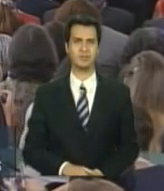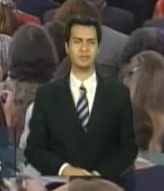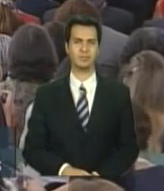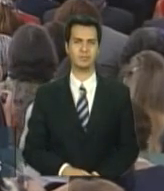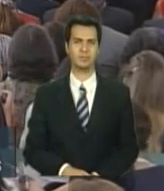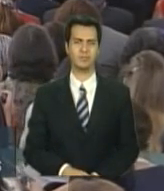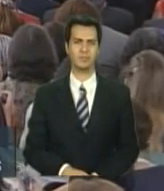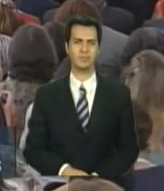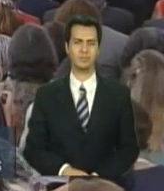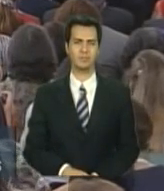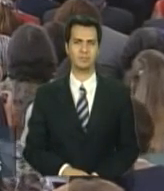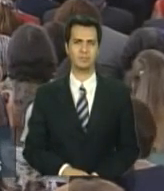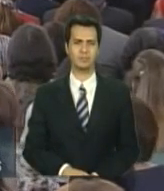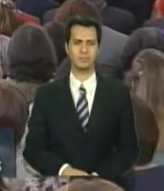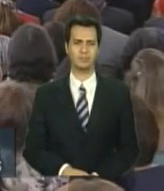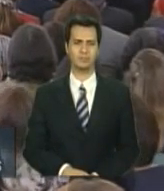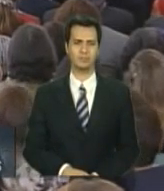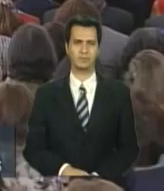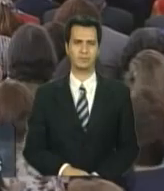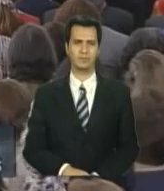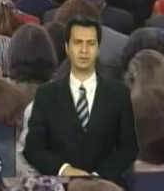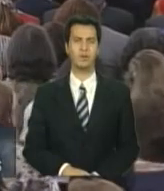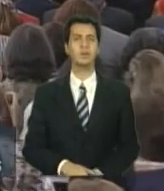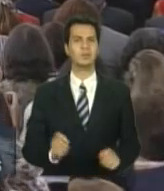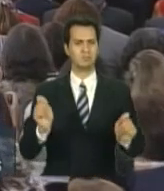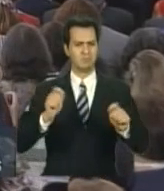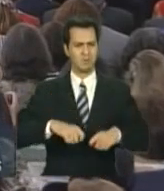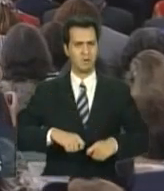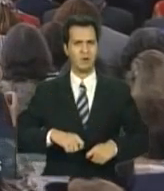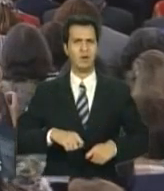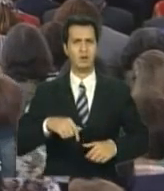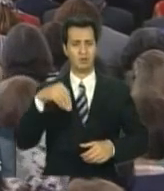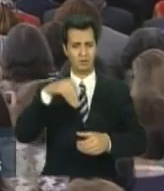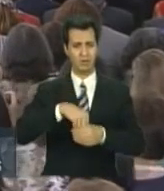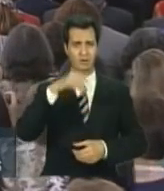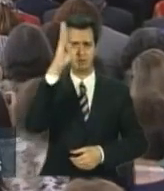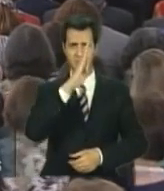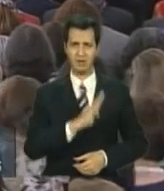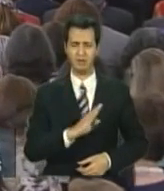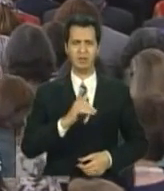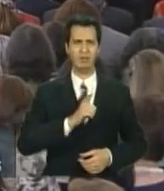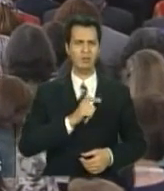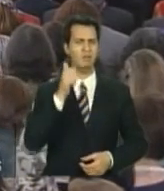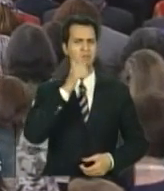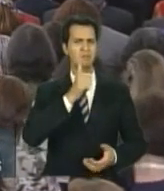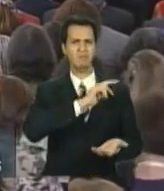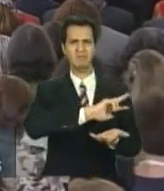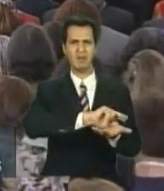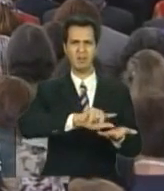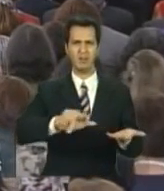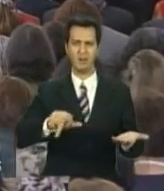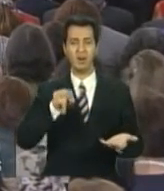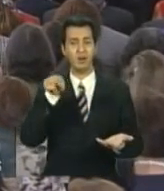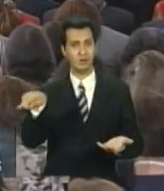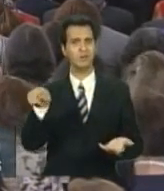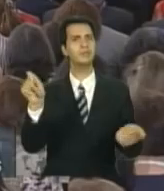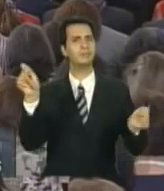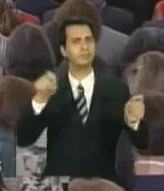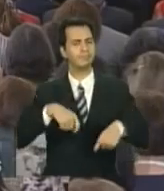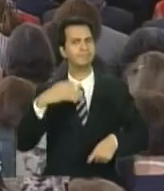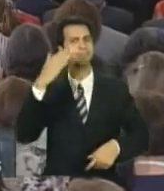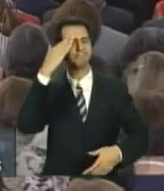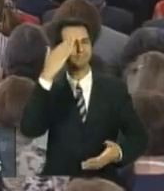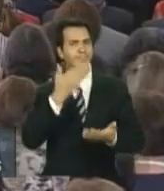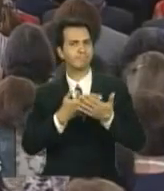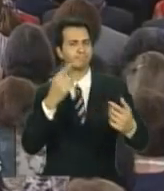da diversidade que é o nosso país, que todas as situações sejam consideradas, porque